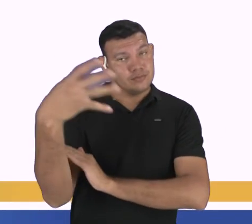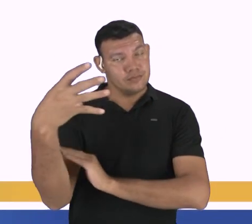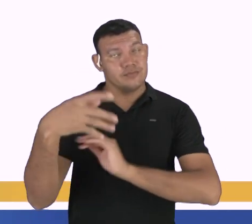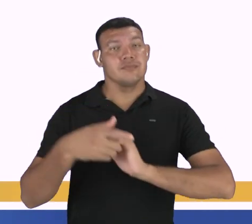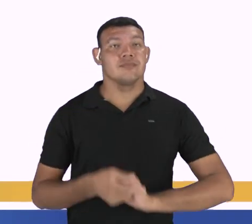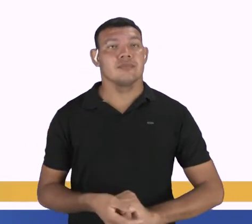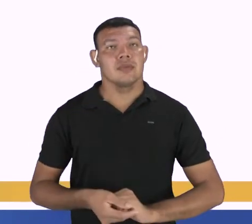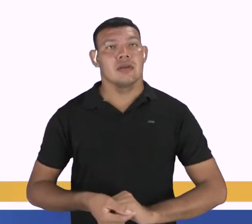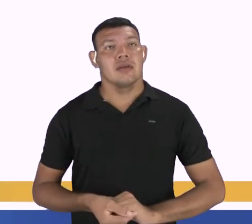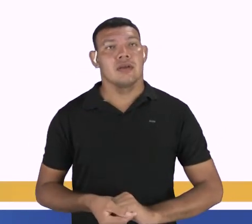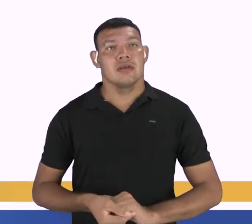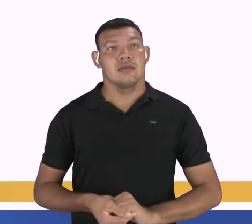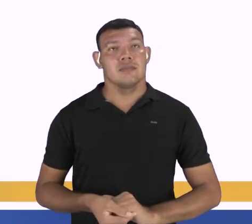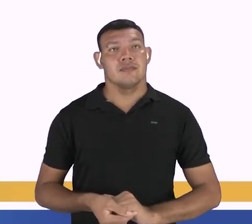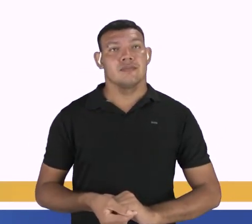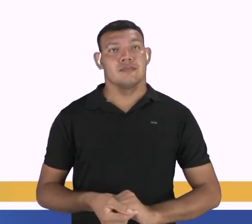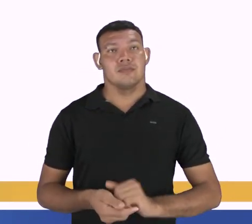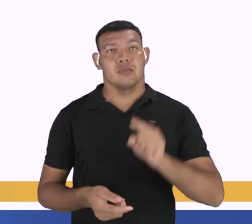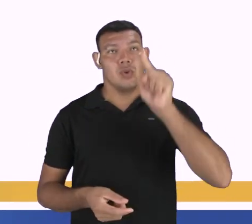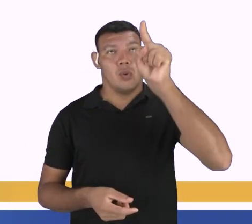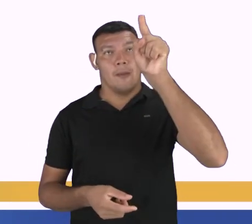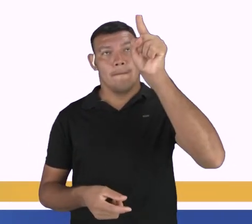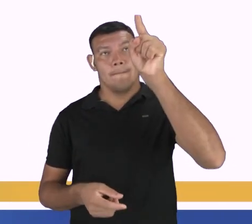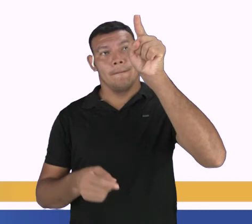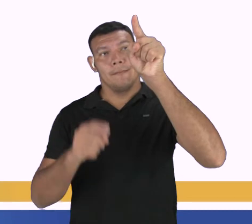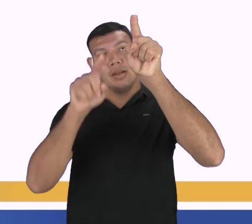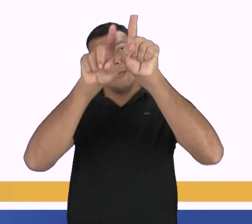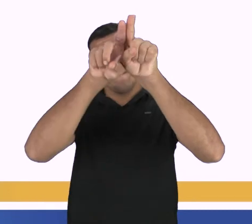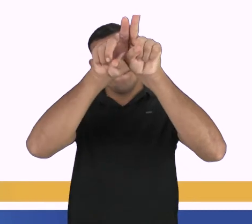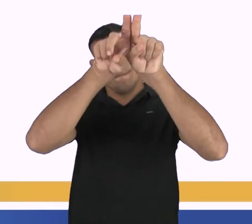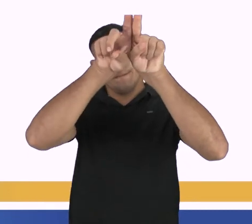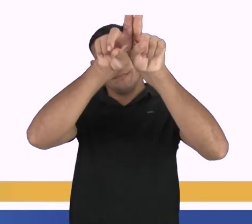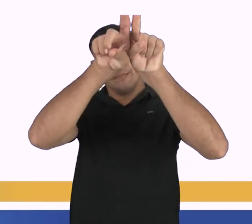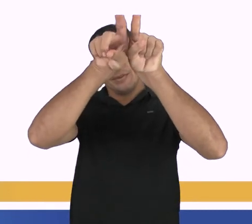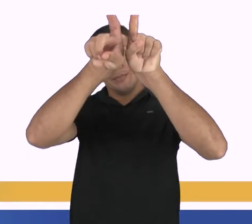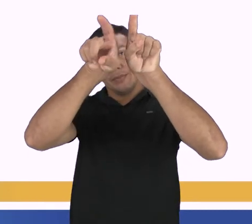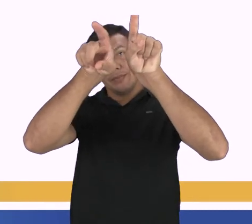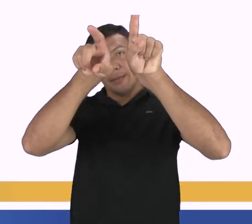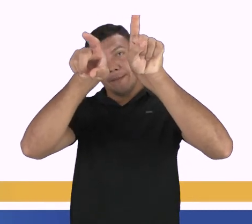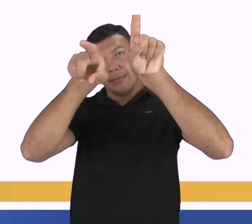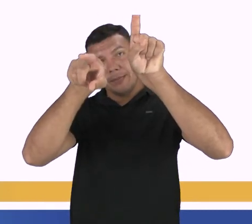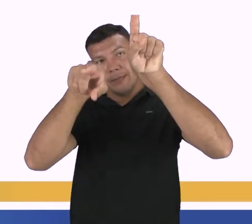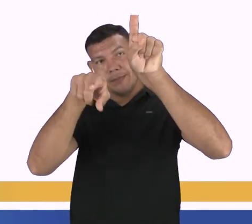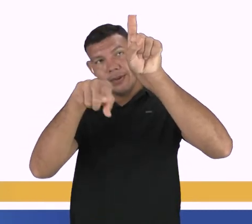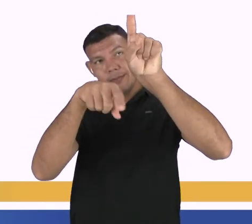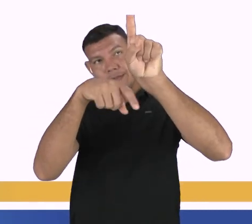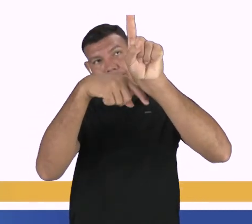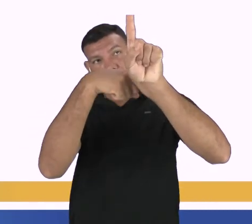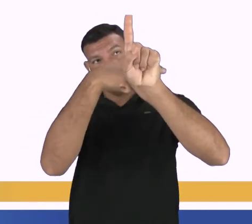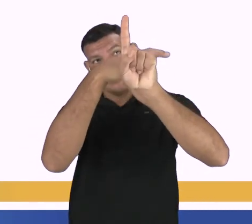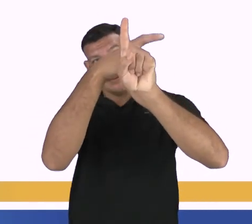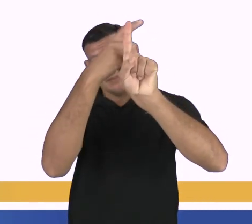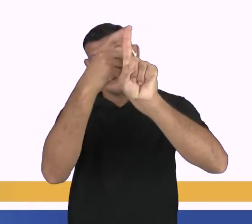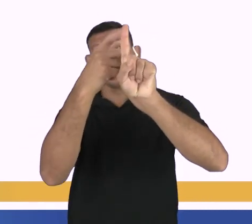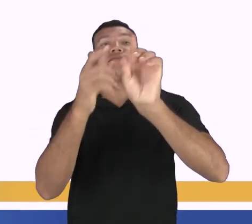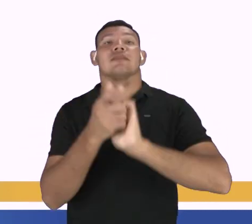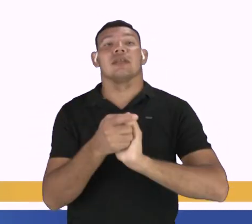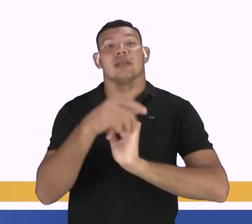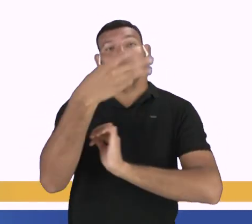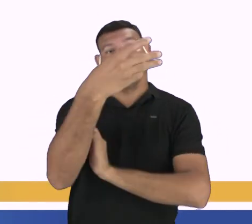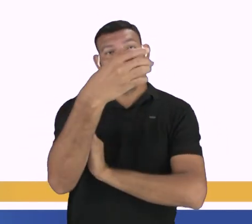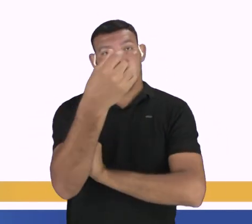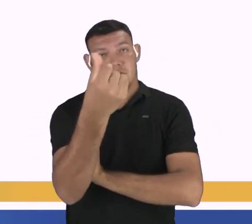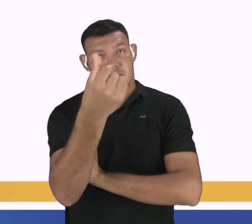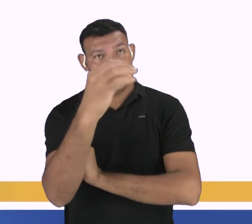aí. A extremidade do ponteiro dos minutos de um relógio analógico percorre uma volta completa, 360 graus,